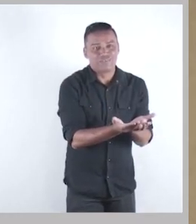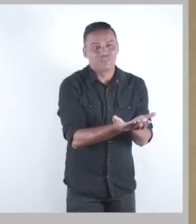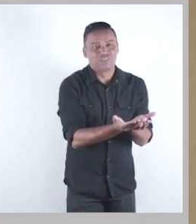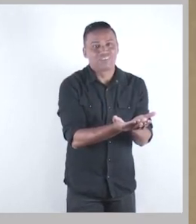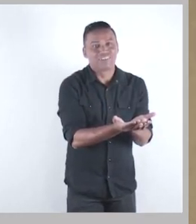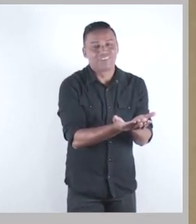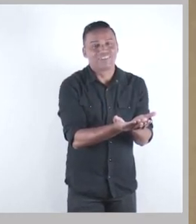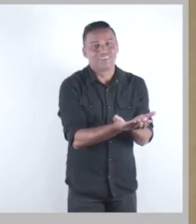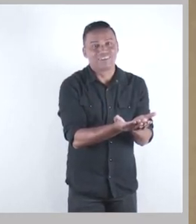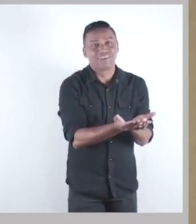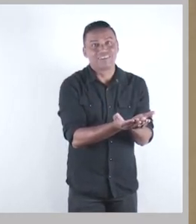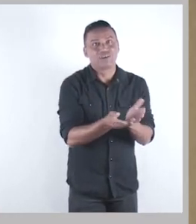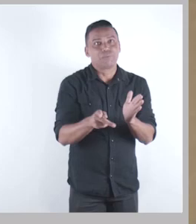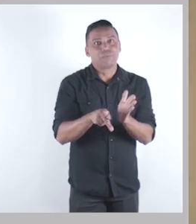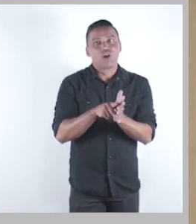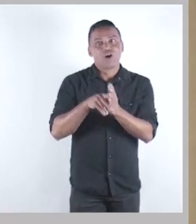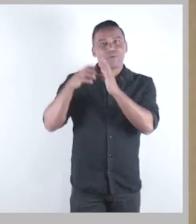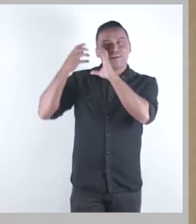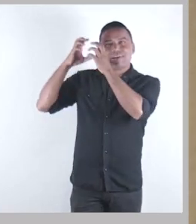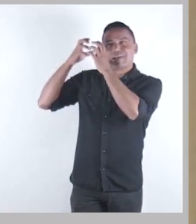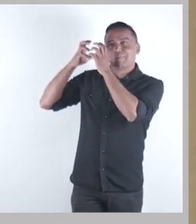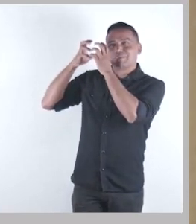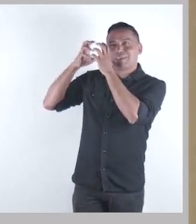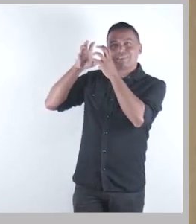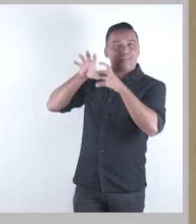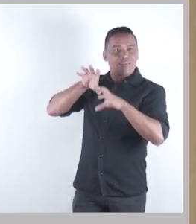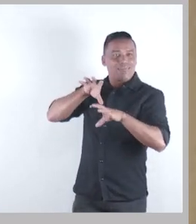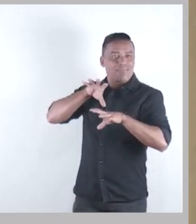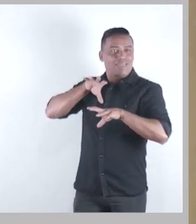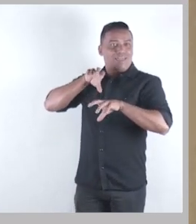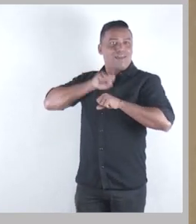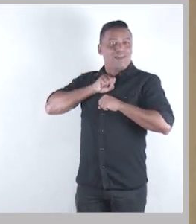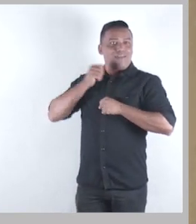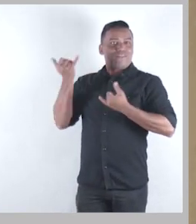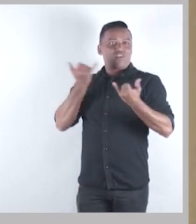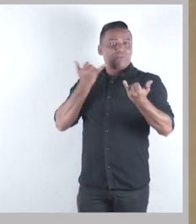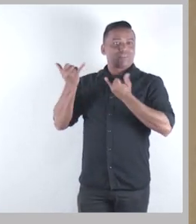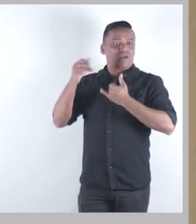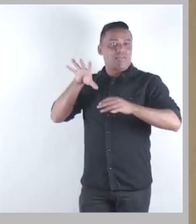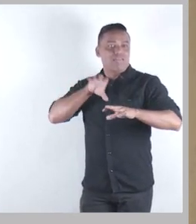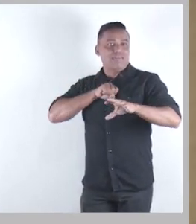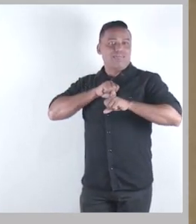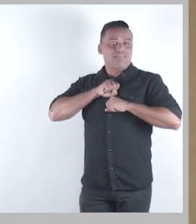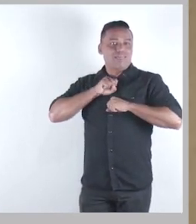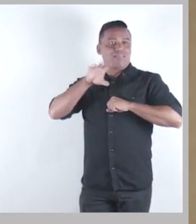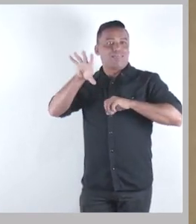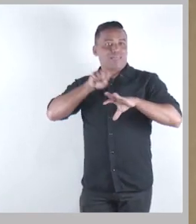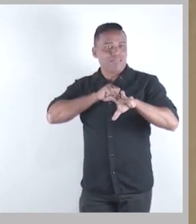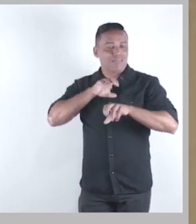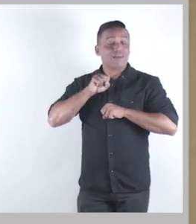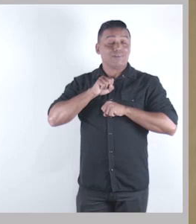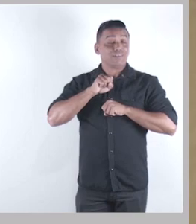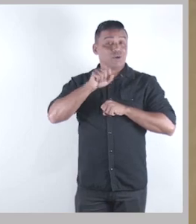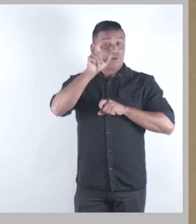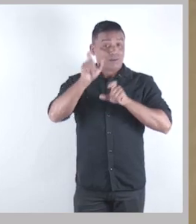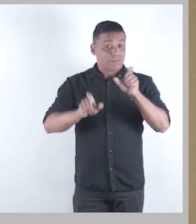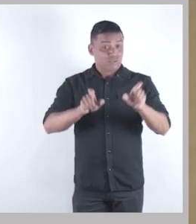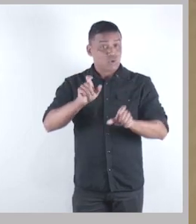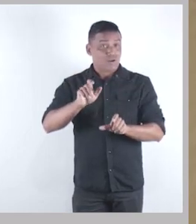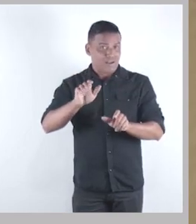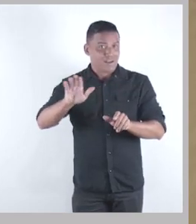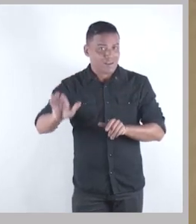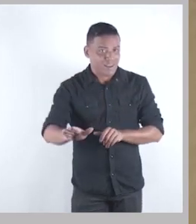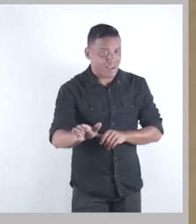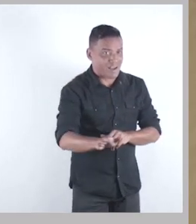no processamento da informação, a capacidade de processamento da informação da criança. E como ela sabe que vai ter um prémio em forma de